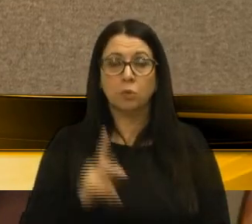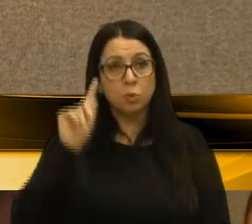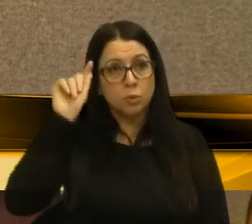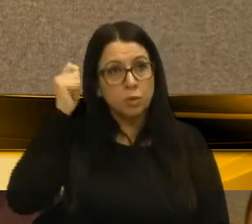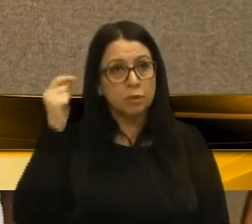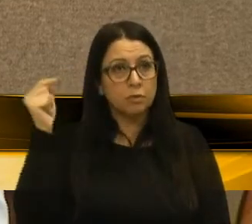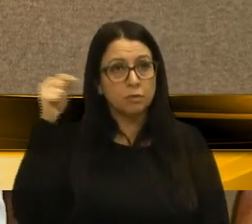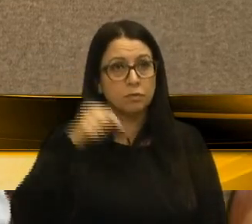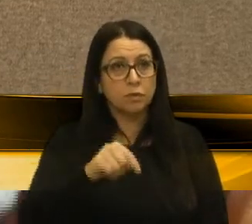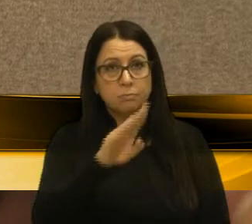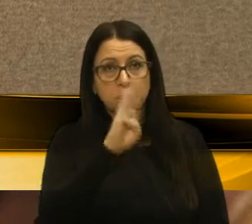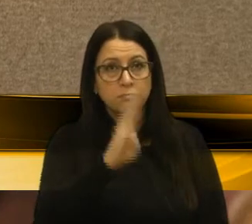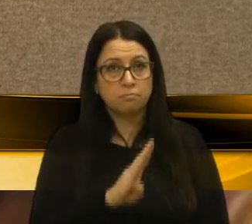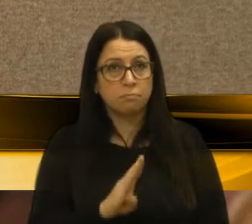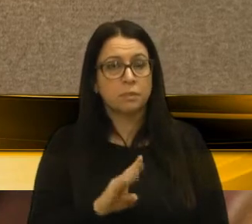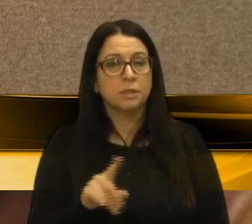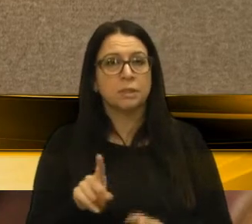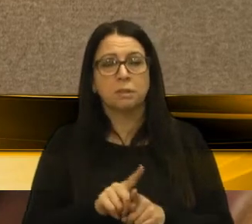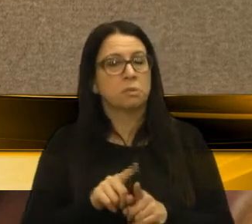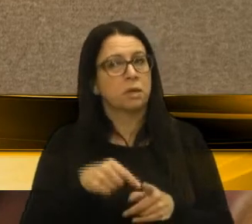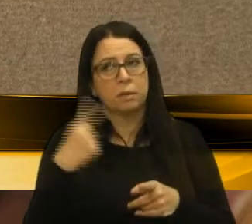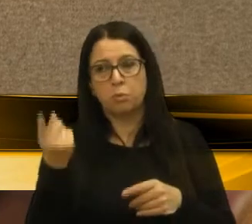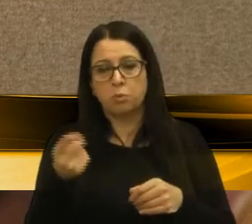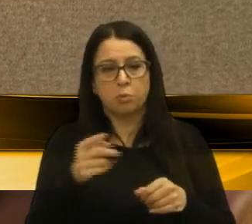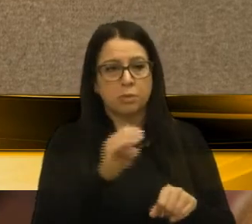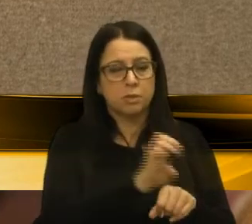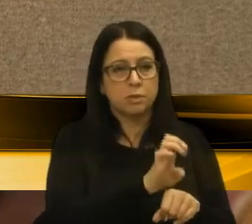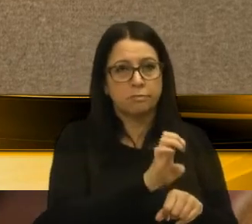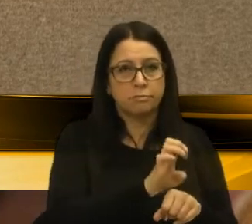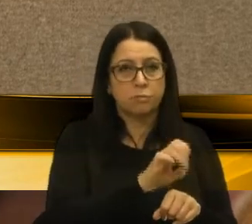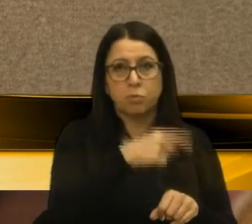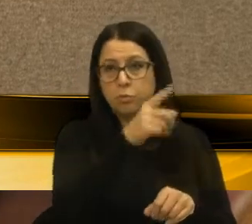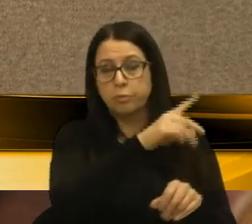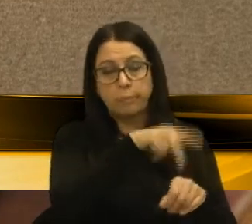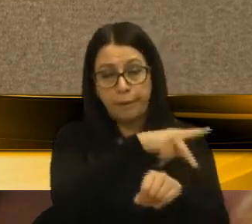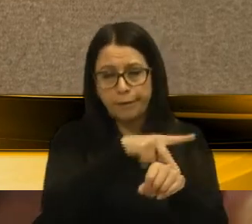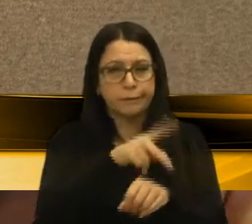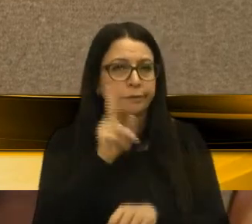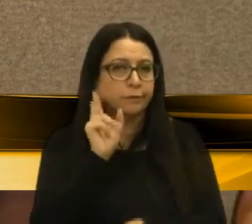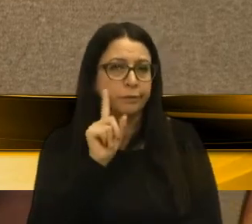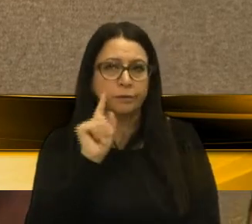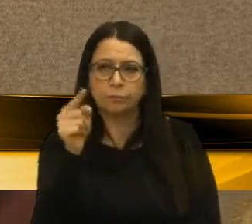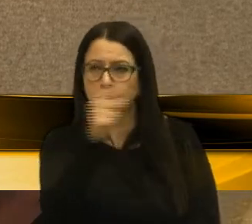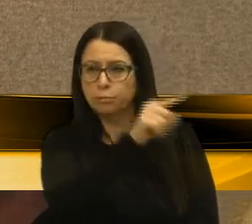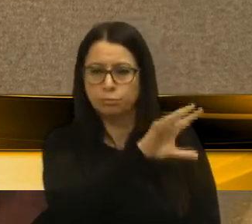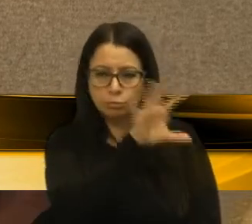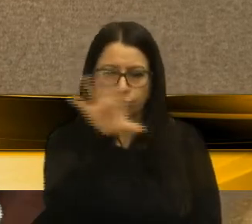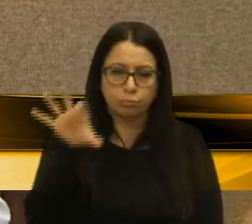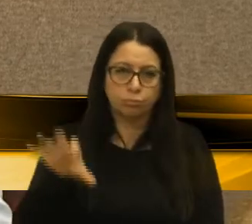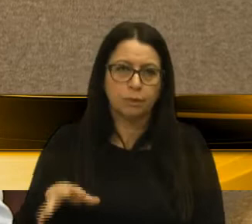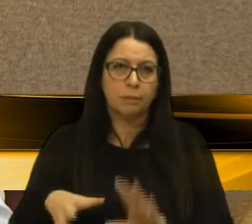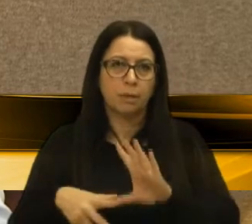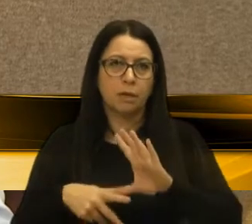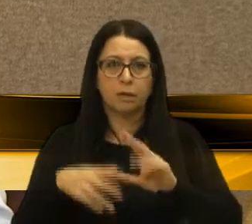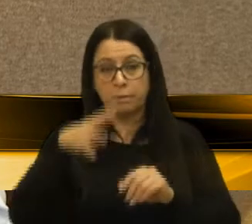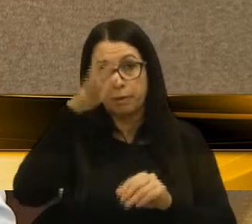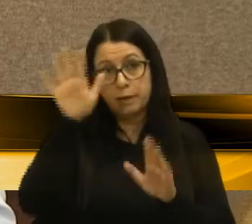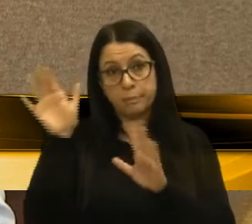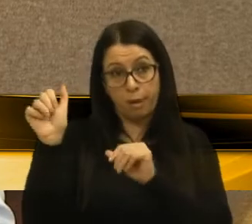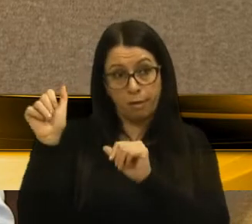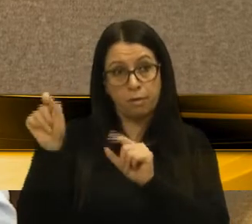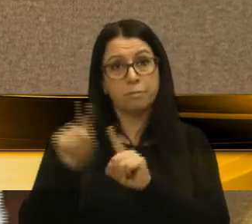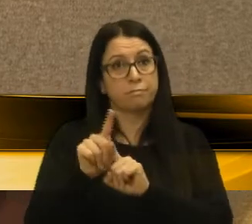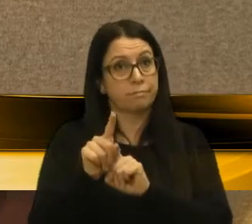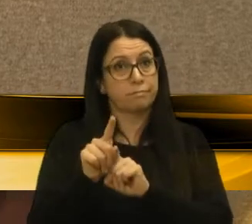trazidos para o Brasil, também para os Estados Unidos, em grande parte, e por toda a América espanhola também,